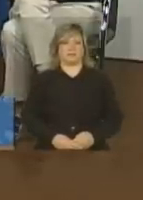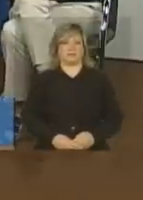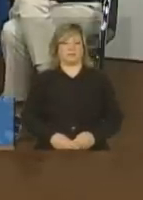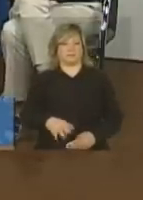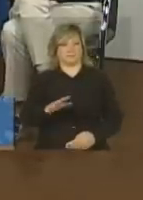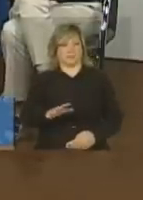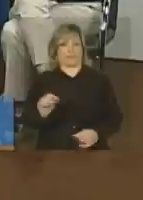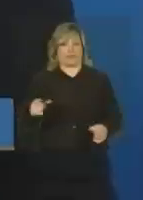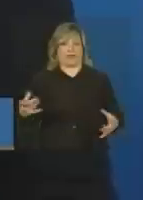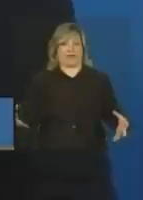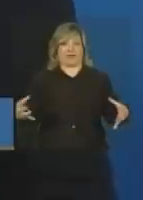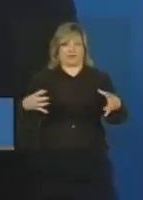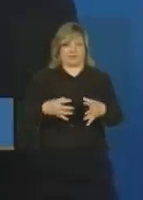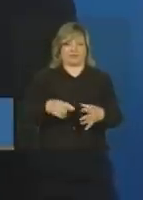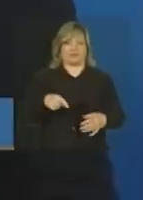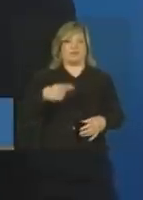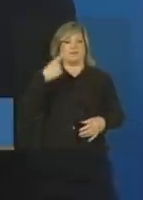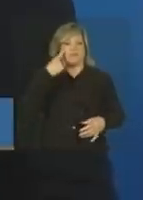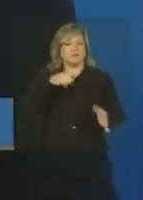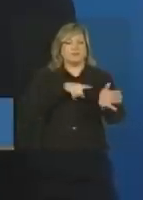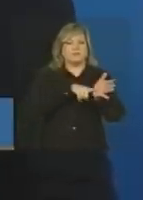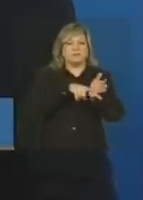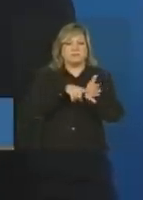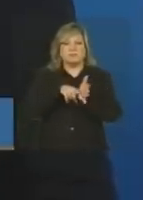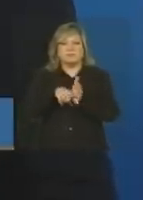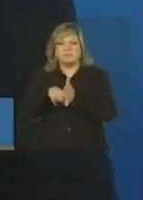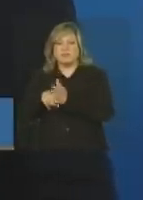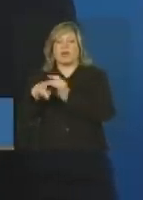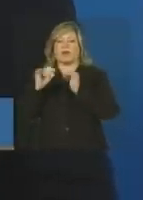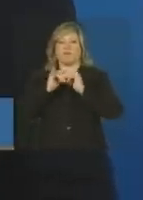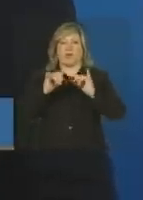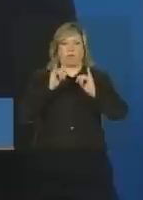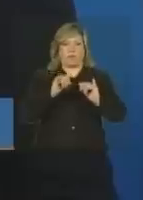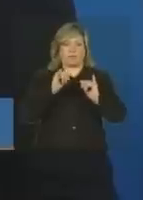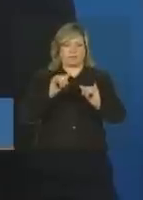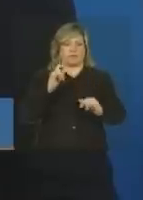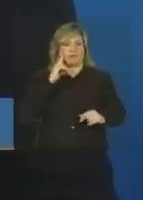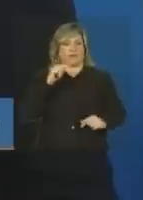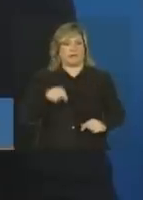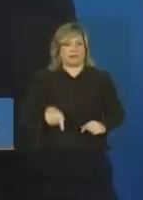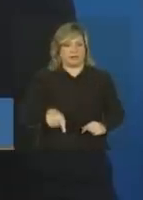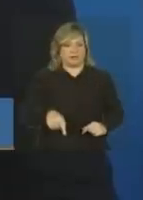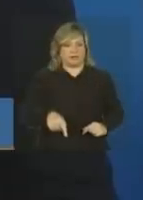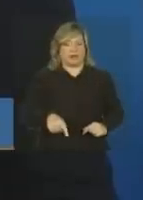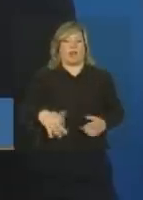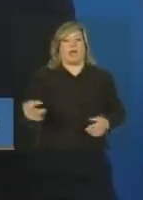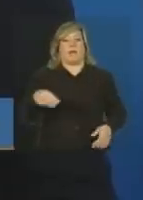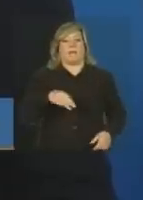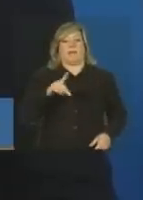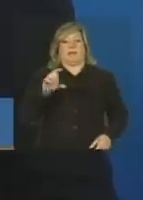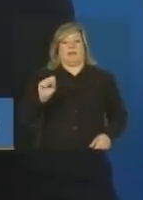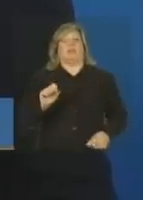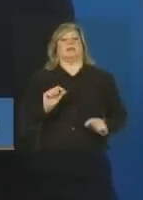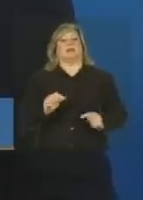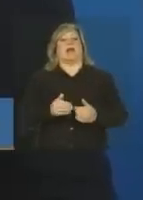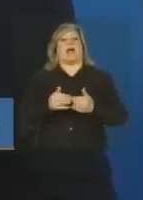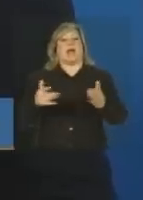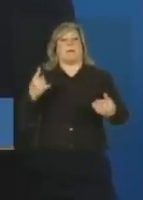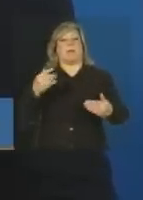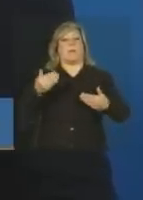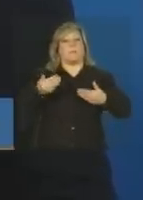A interferência é a checagem das informações, né? E aí o Ministério ele abre um